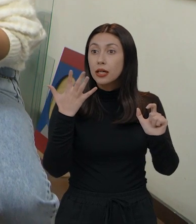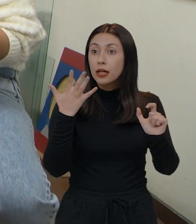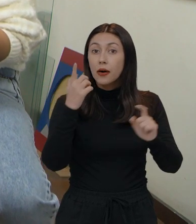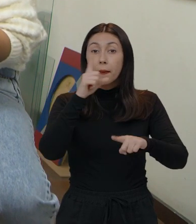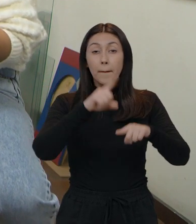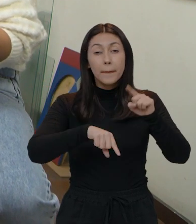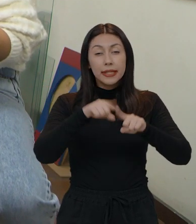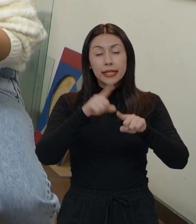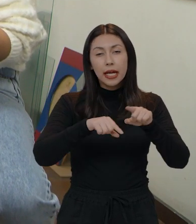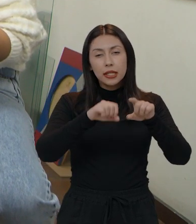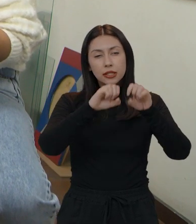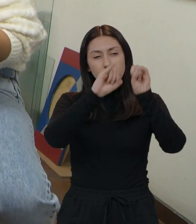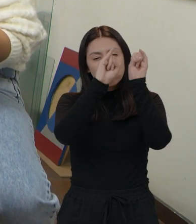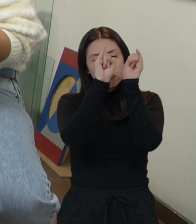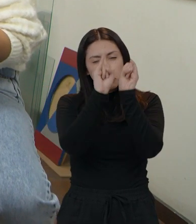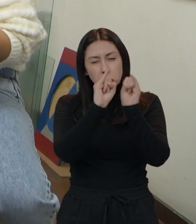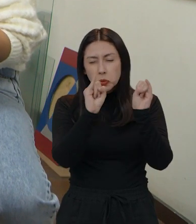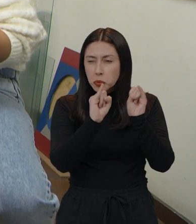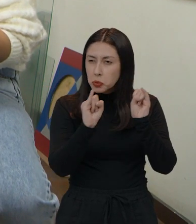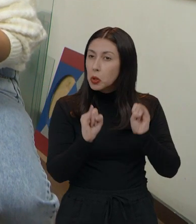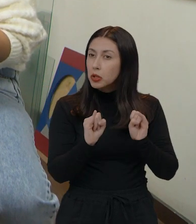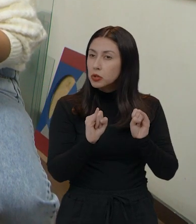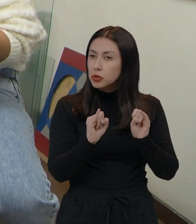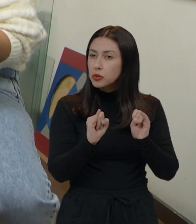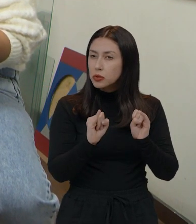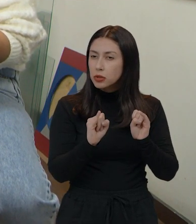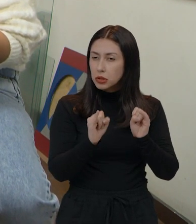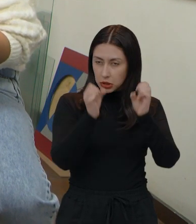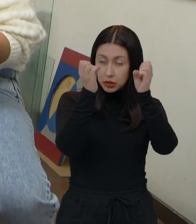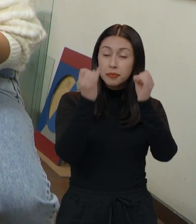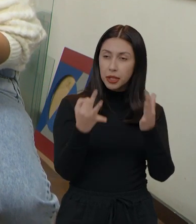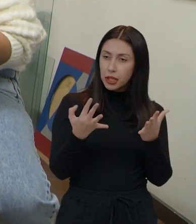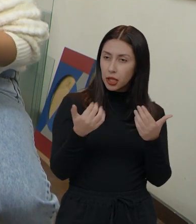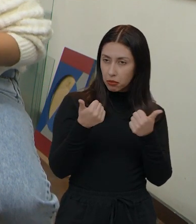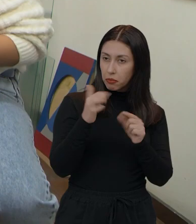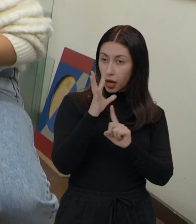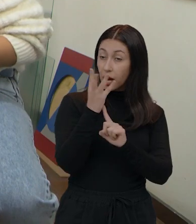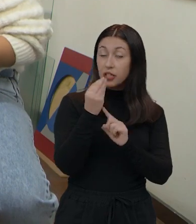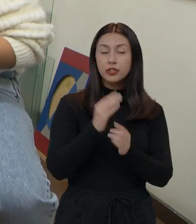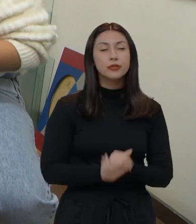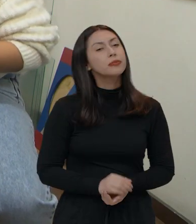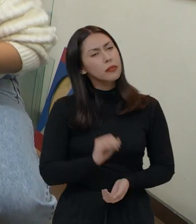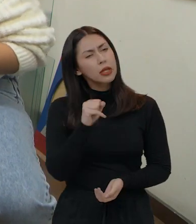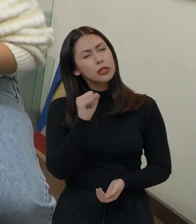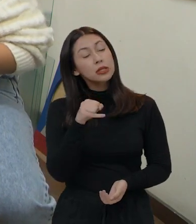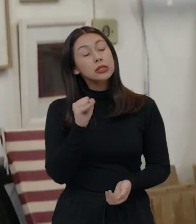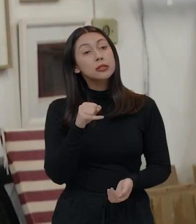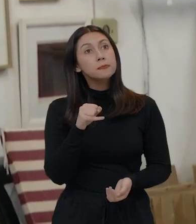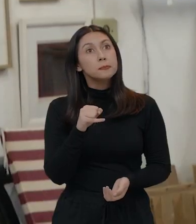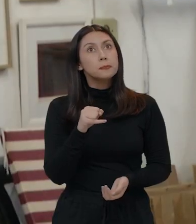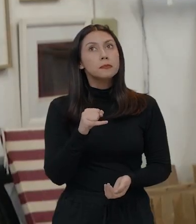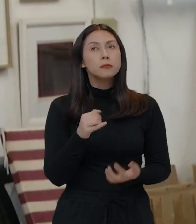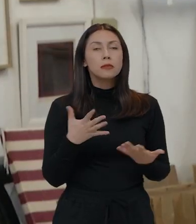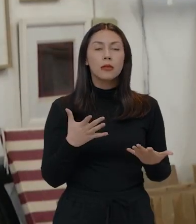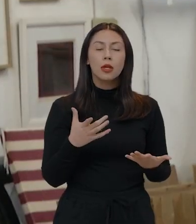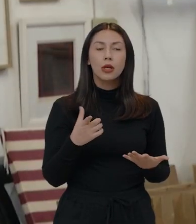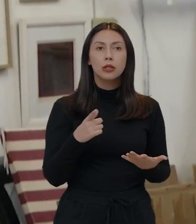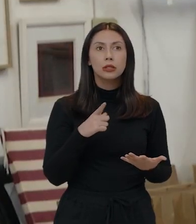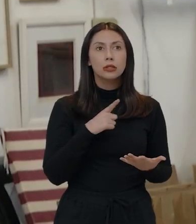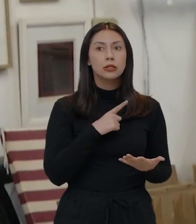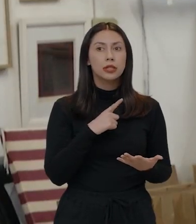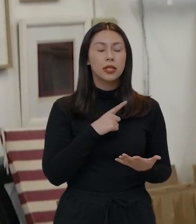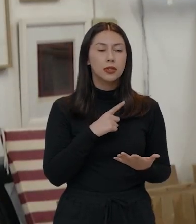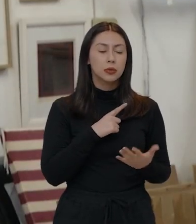Objetos escultóricos. Certo. Né? Isso define bem suas obras também. Sim. Eu tenho aqui embaixo, guardado